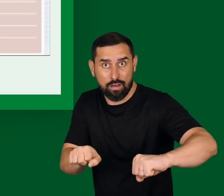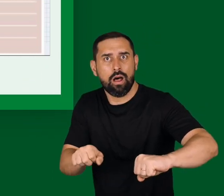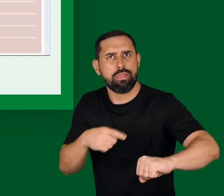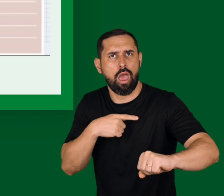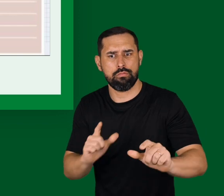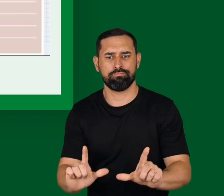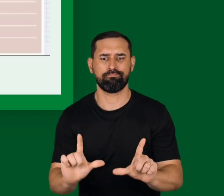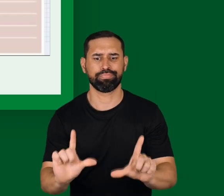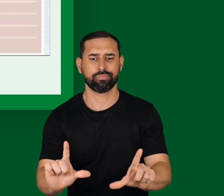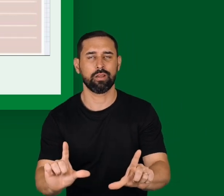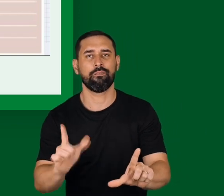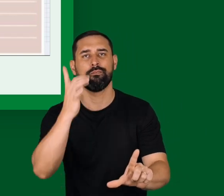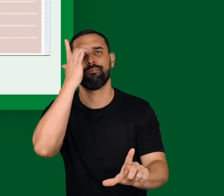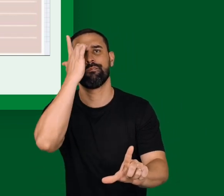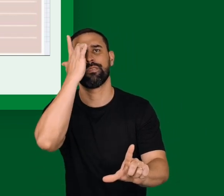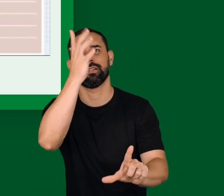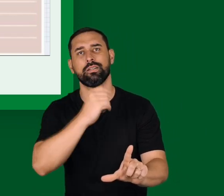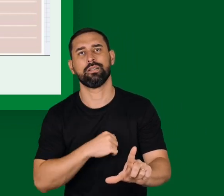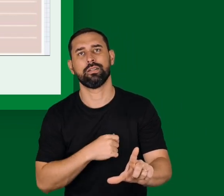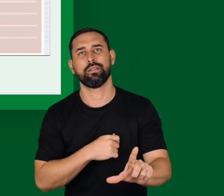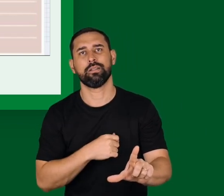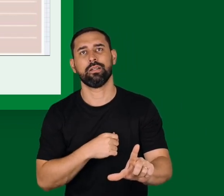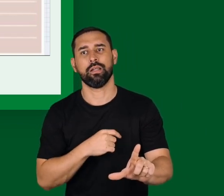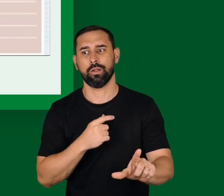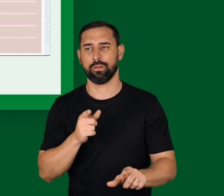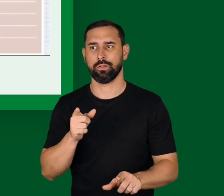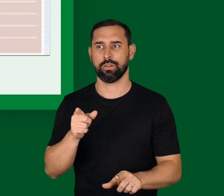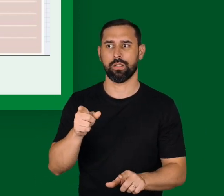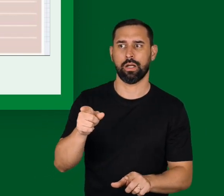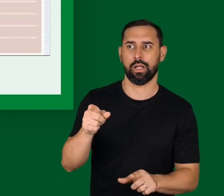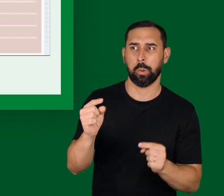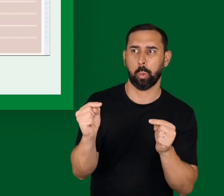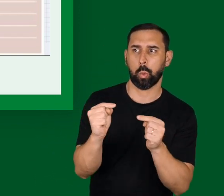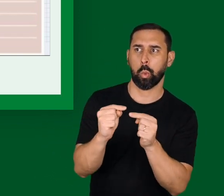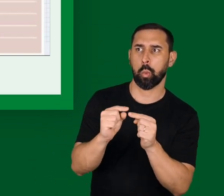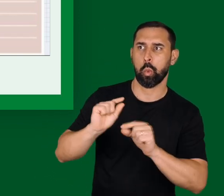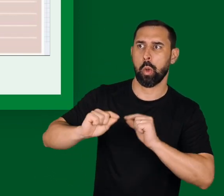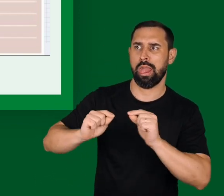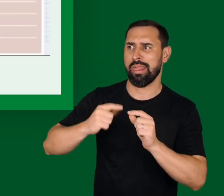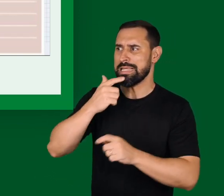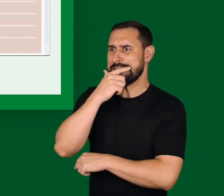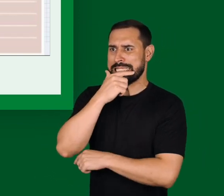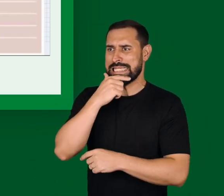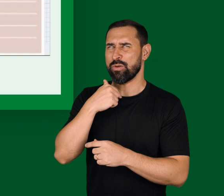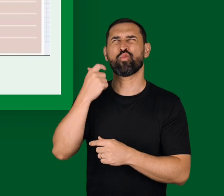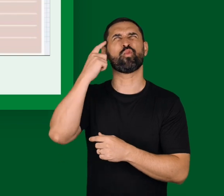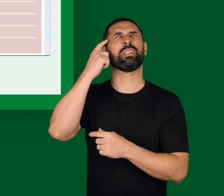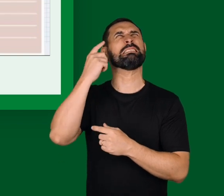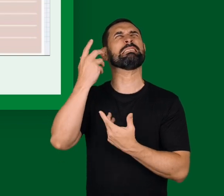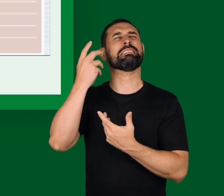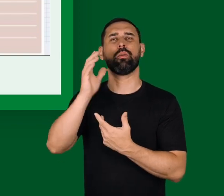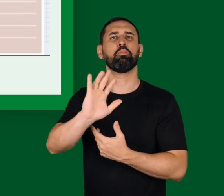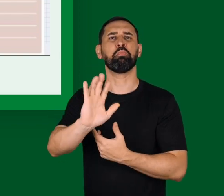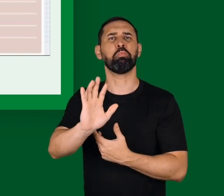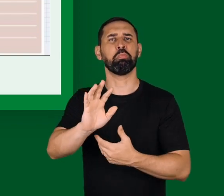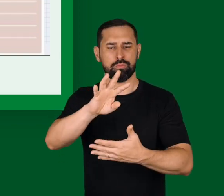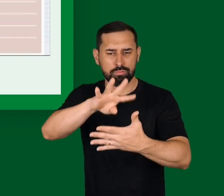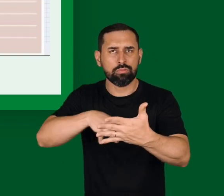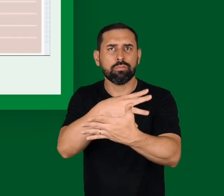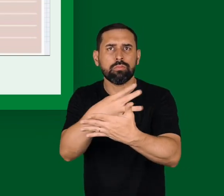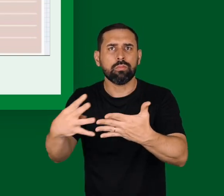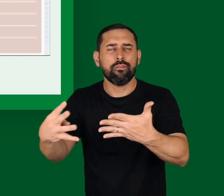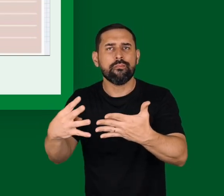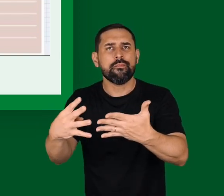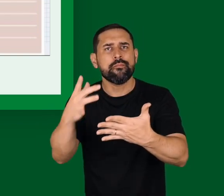nos carrinhos de parada dentro da unidade, dentro de acesso, para que aquela pessoa já busque aquilo, né? Não é uma coisa que a gente precise